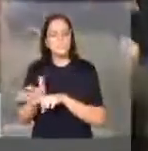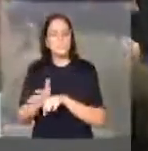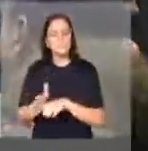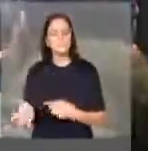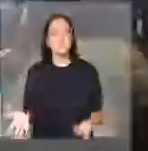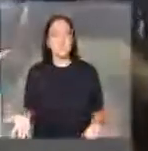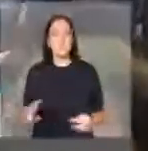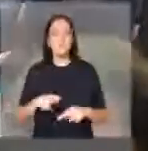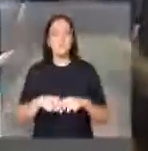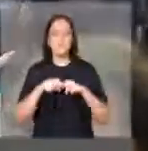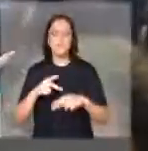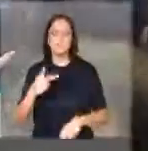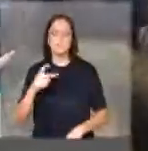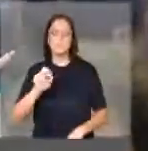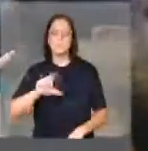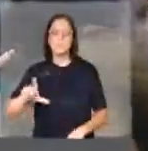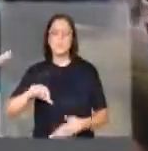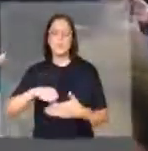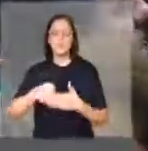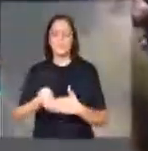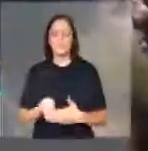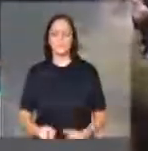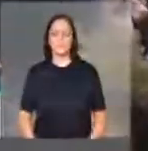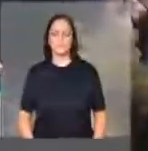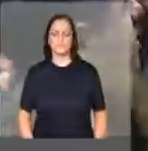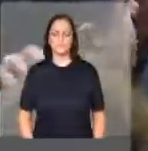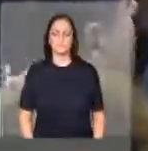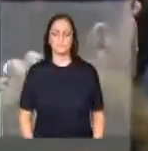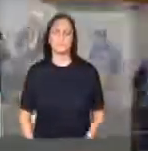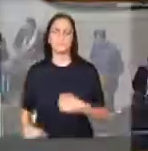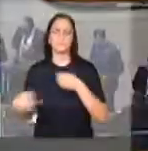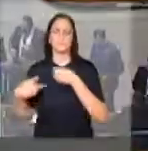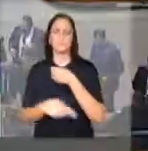essa investigação? Por isso a obstrução do PSOL. Não é... Presidente, presidente, por gentileza, presidente.